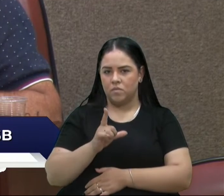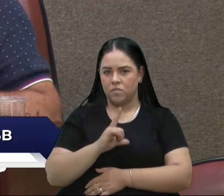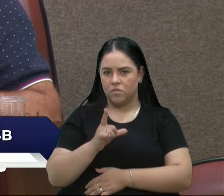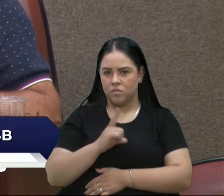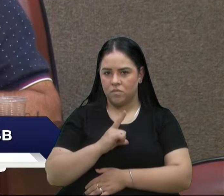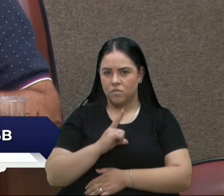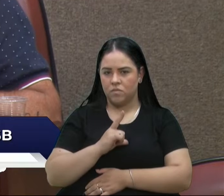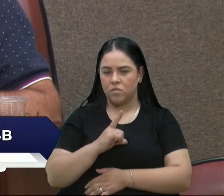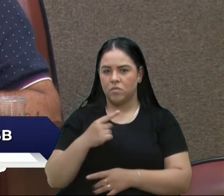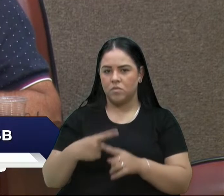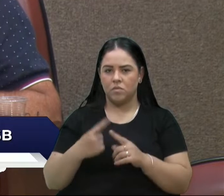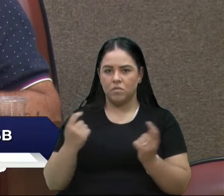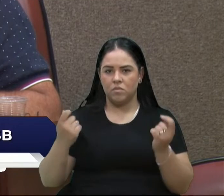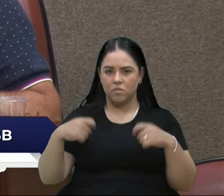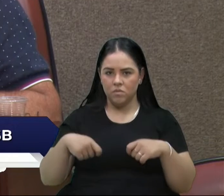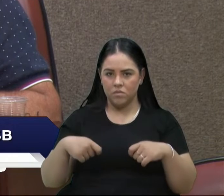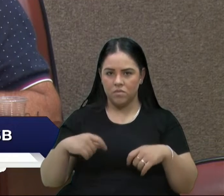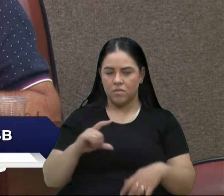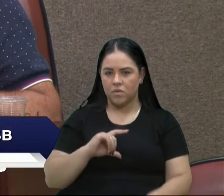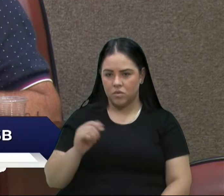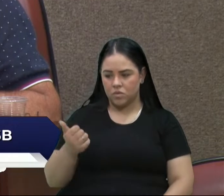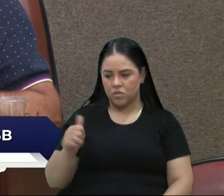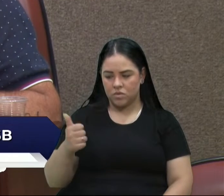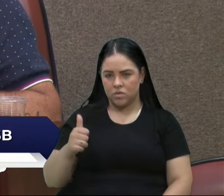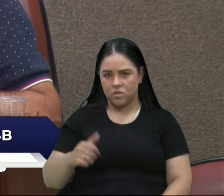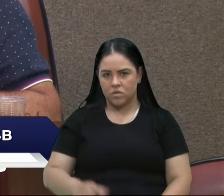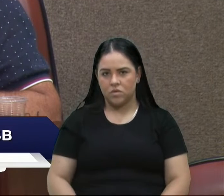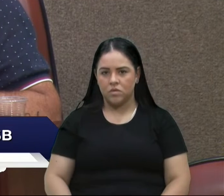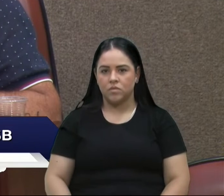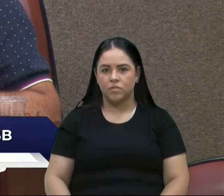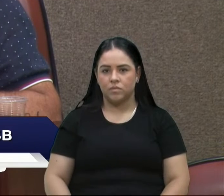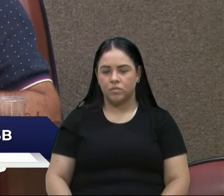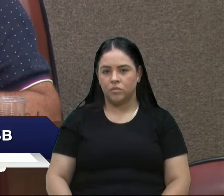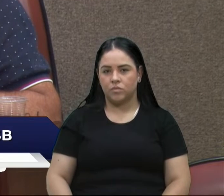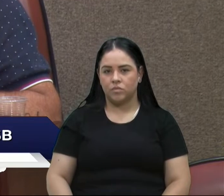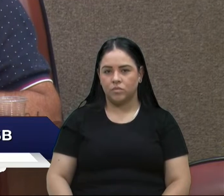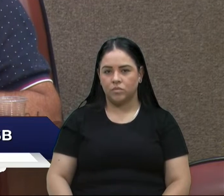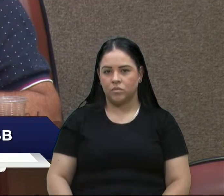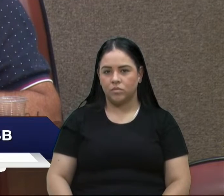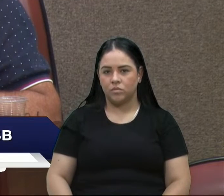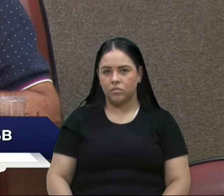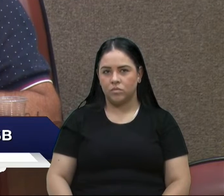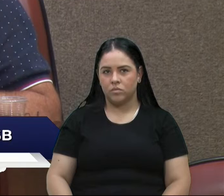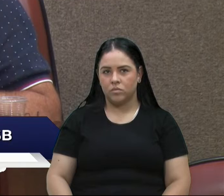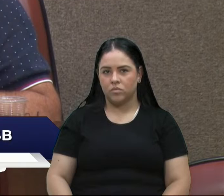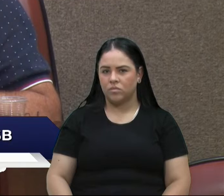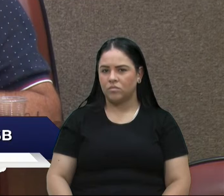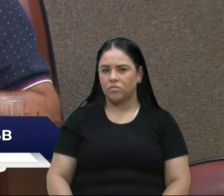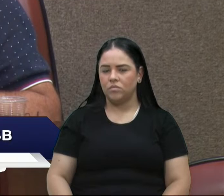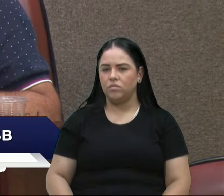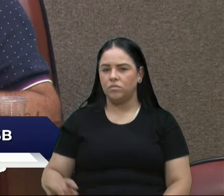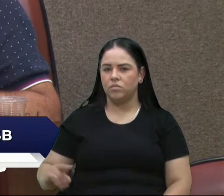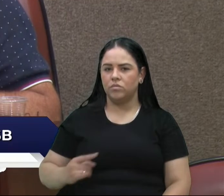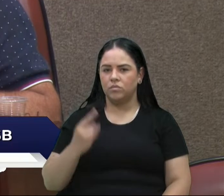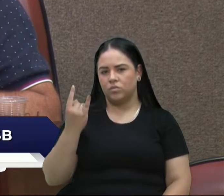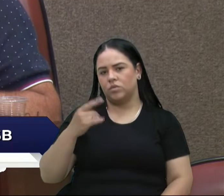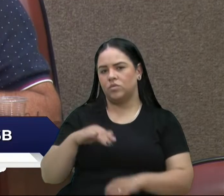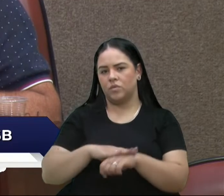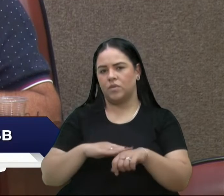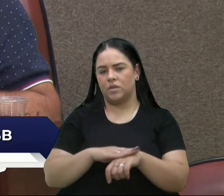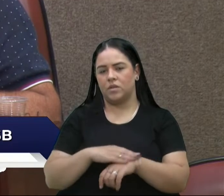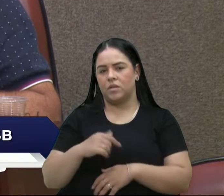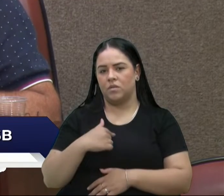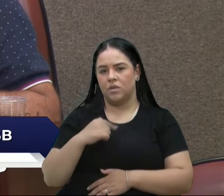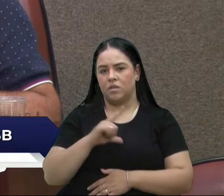por competência, 11 médicos. Então, nós precisamos... A última conversa que eu tive